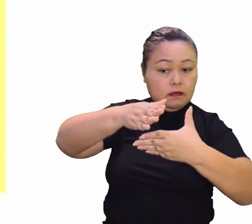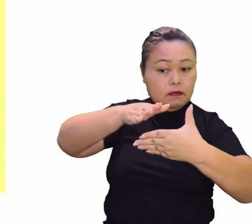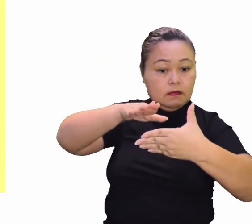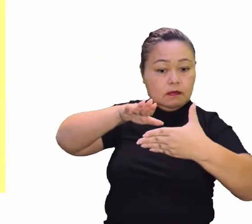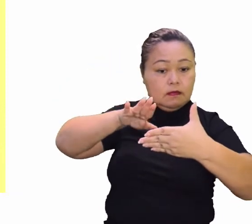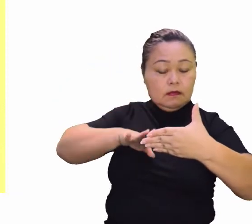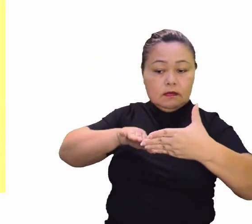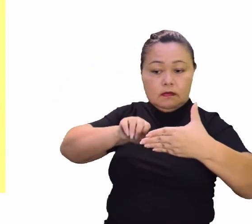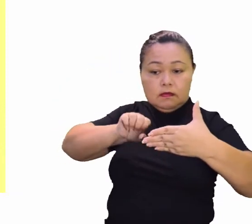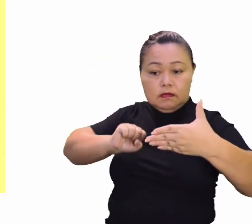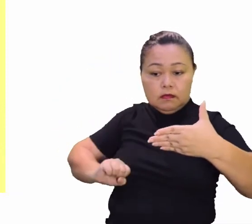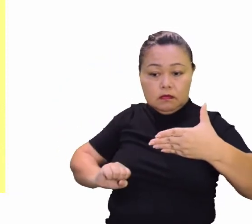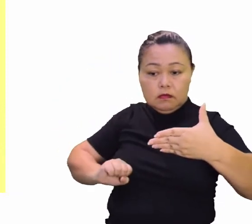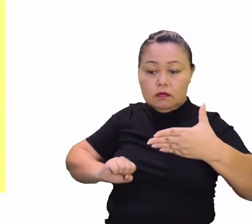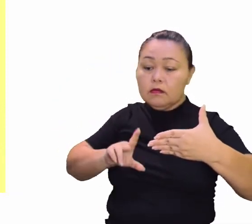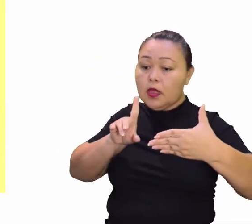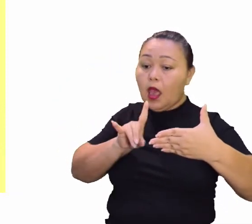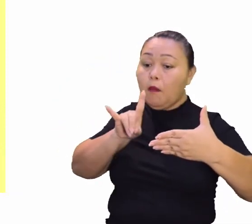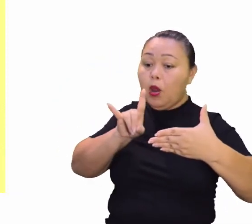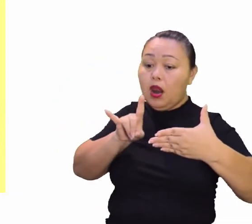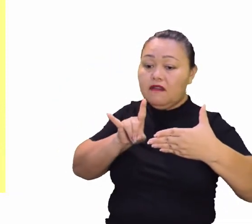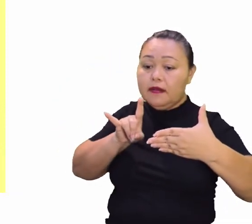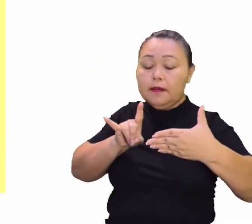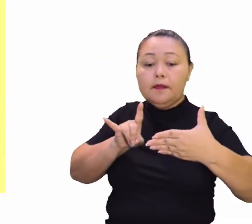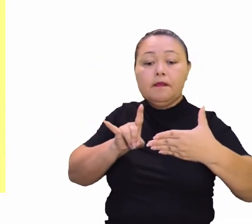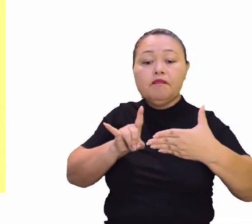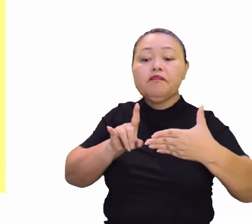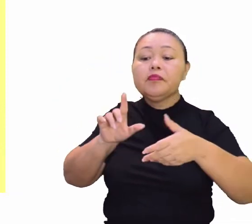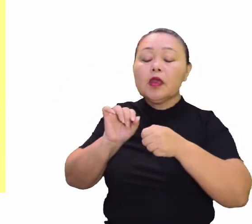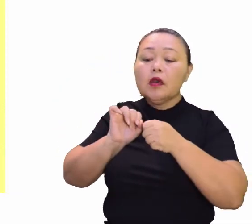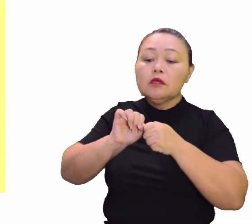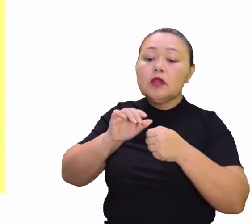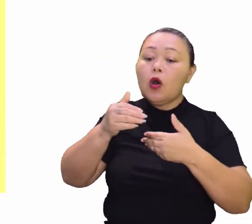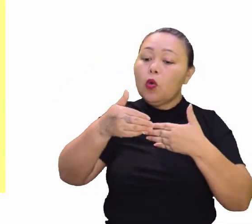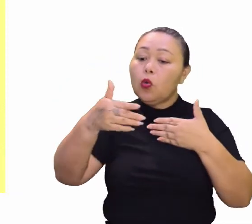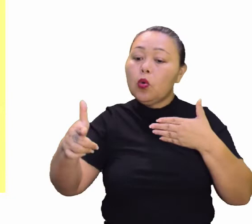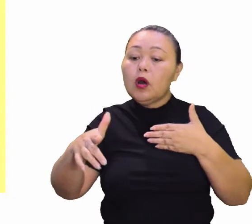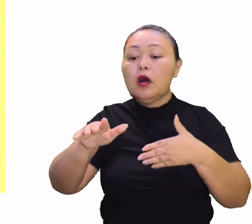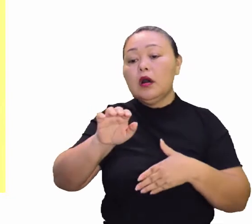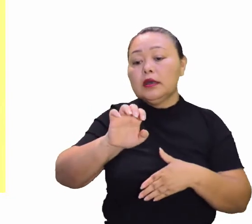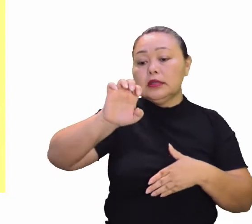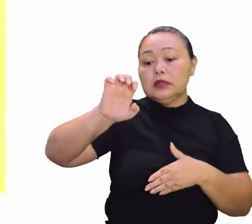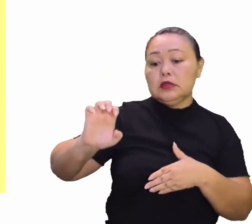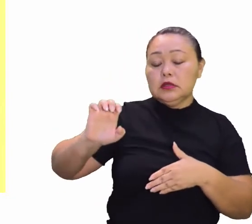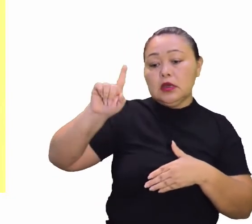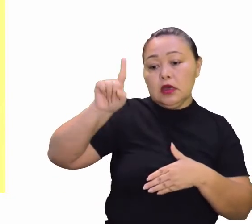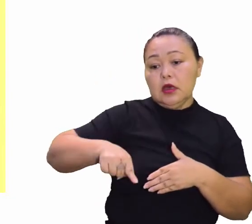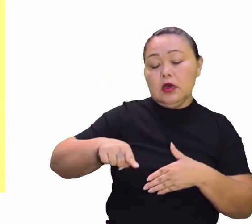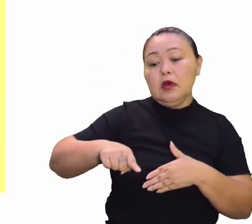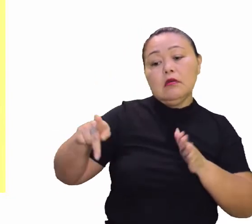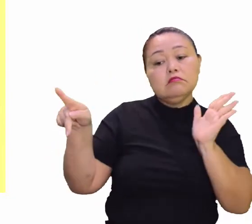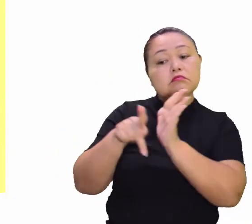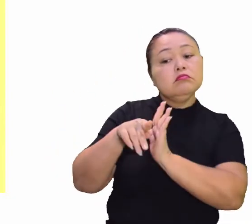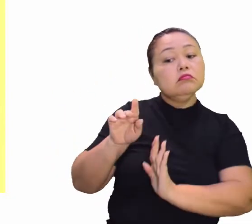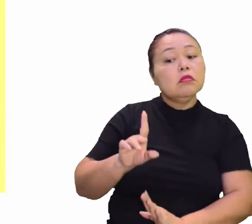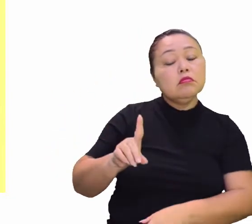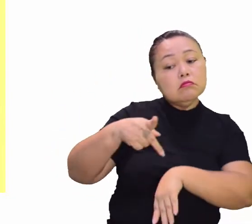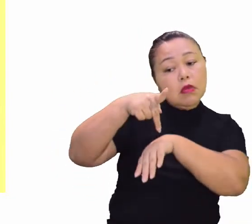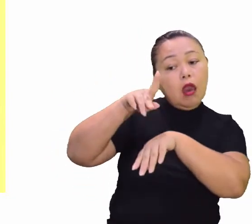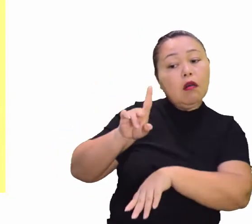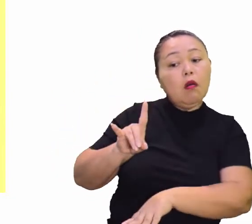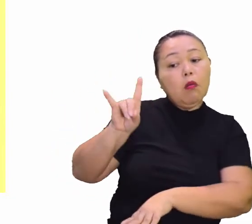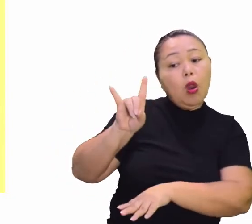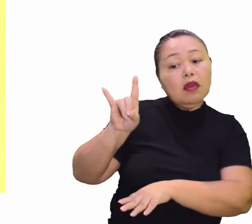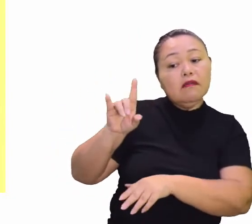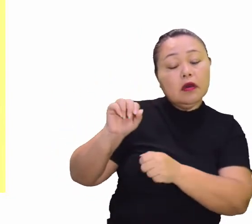e a Bolívia, margem sul. Então, o lado esquerdo desse rio, a margem esquerda do rio, é da Bolívia.